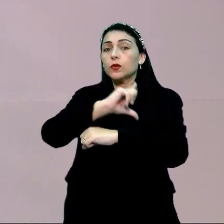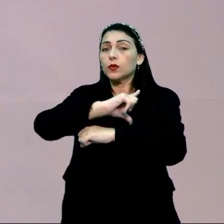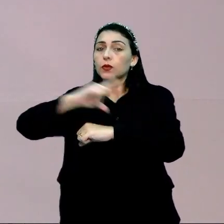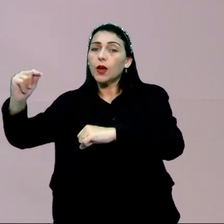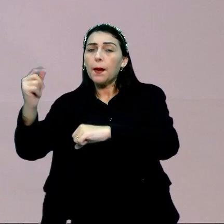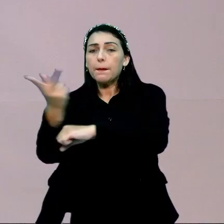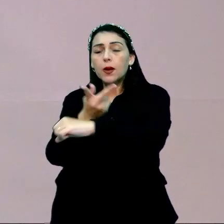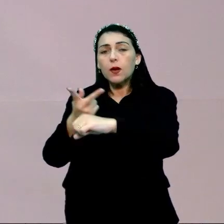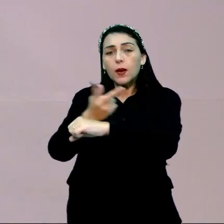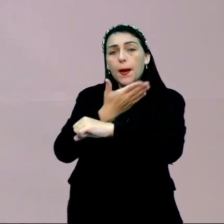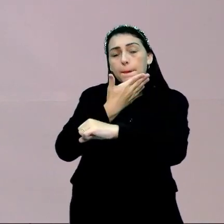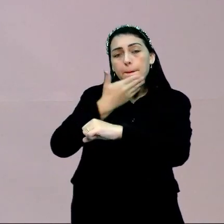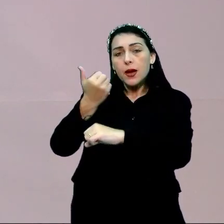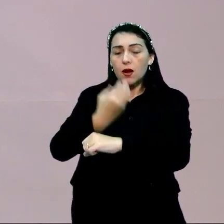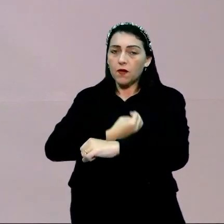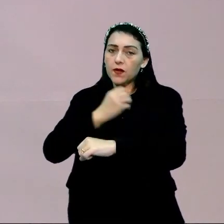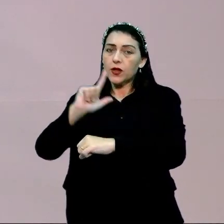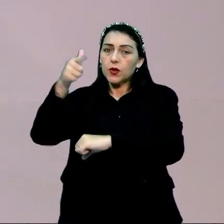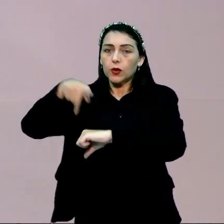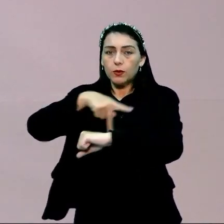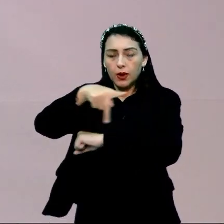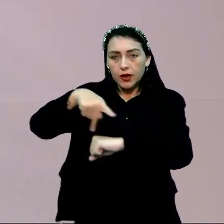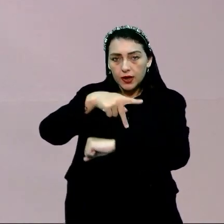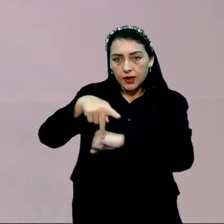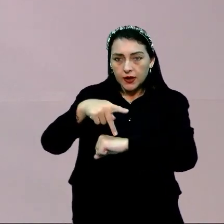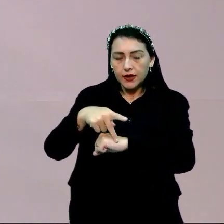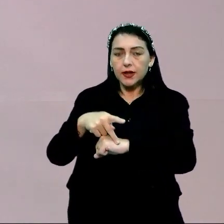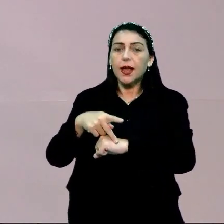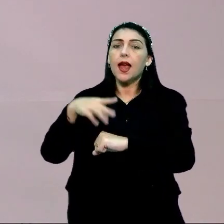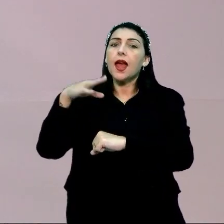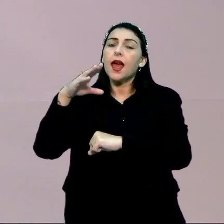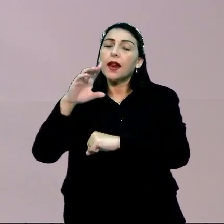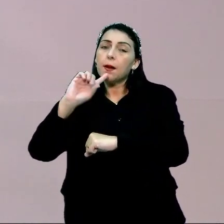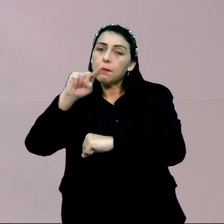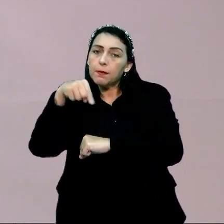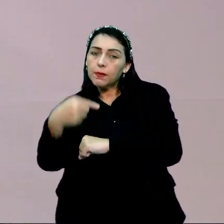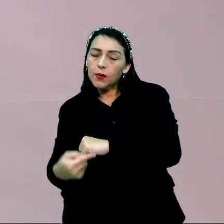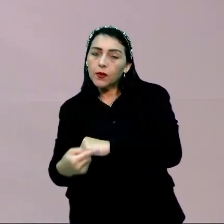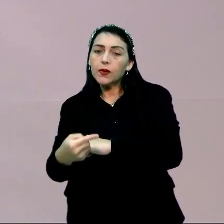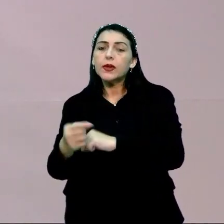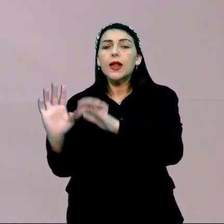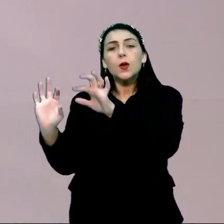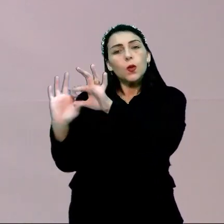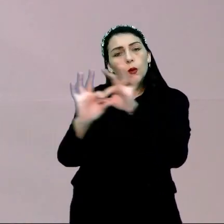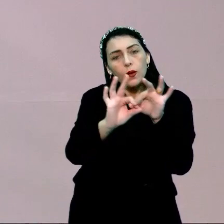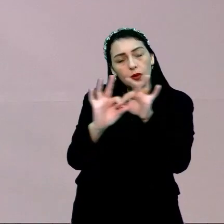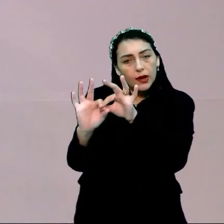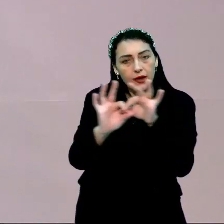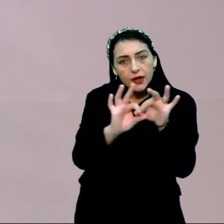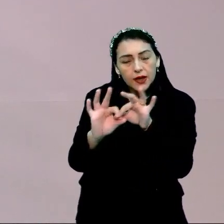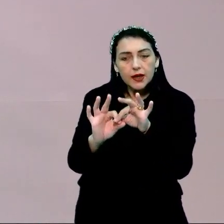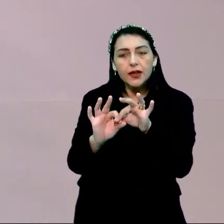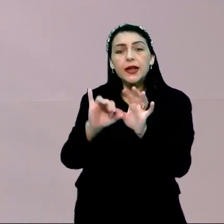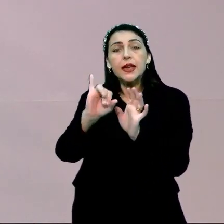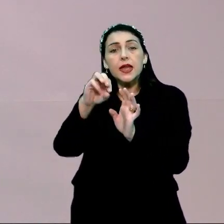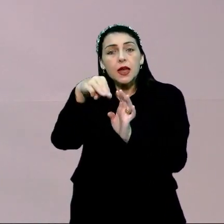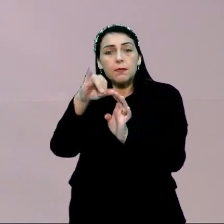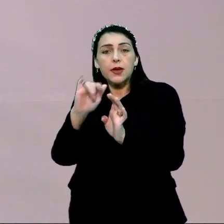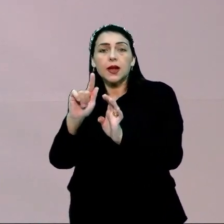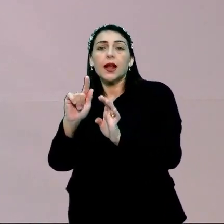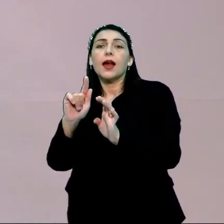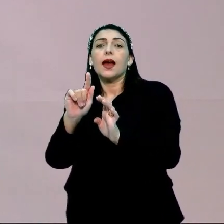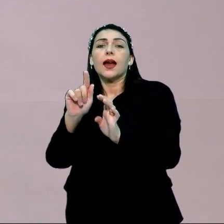em busca de melhores condições de vida em outro país. E aí, logo em seguida, ele contextualiza com a